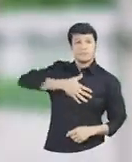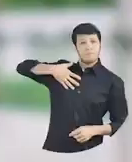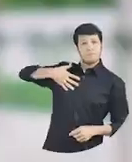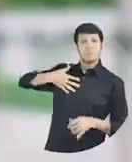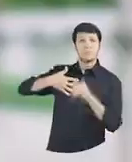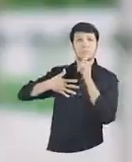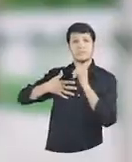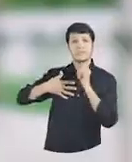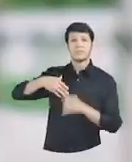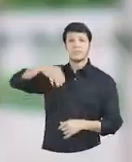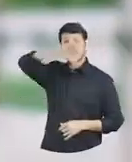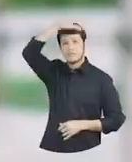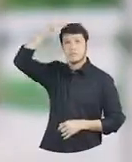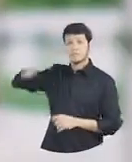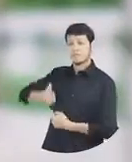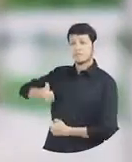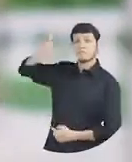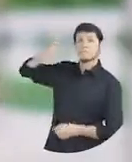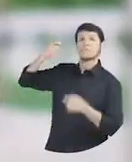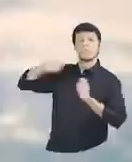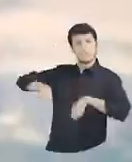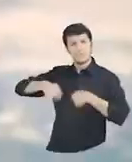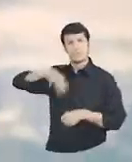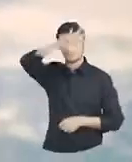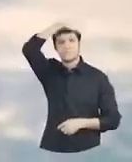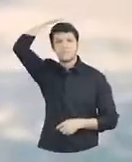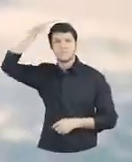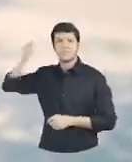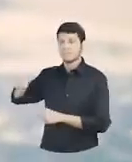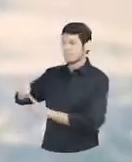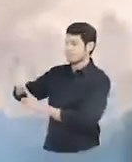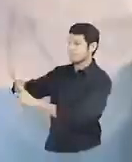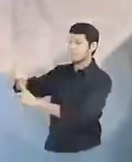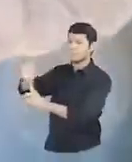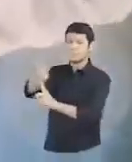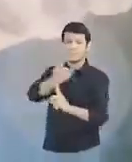a ter orgulho da sua gente, voltar a vestir a camisa do Amazonas.